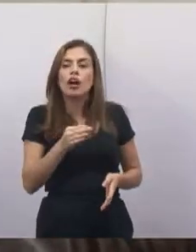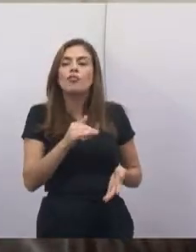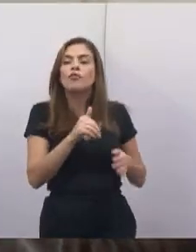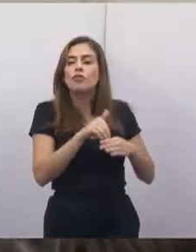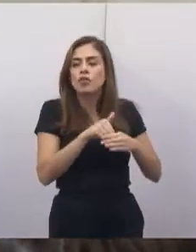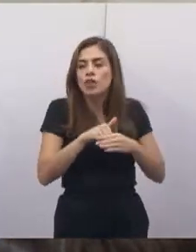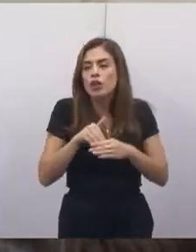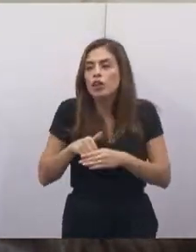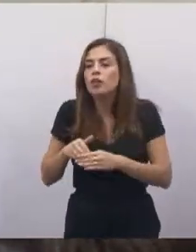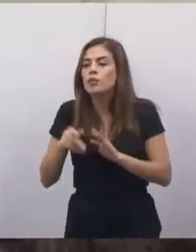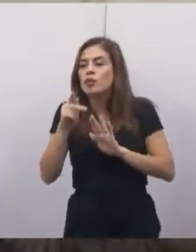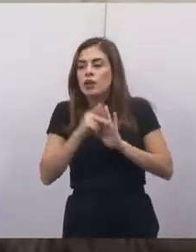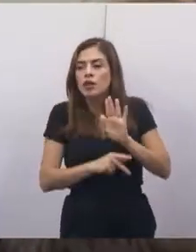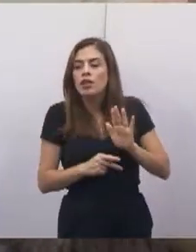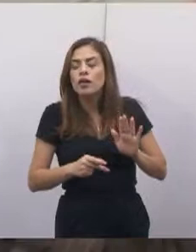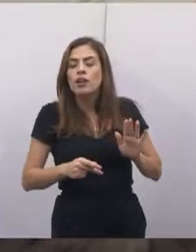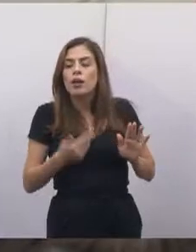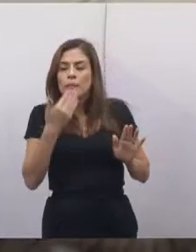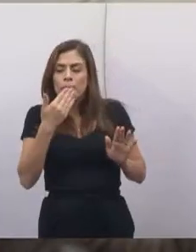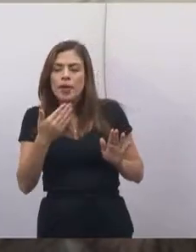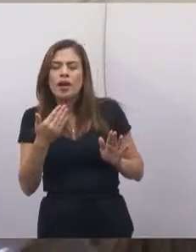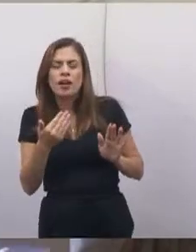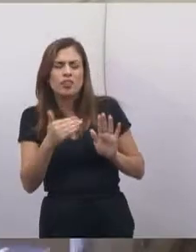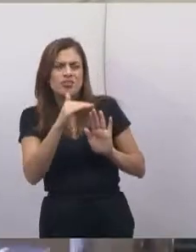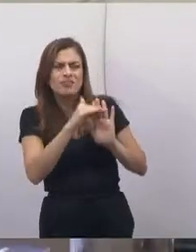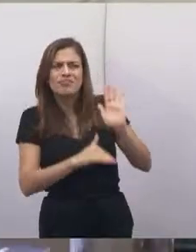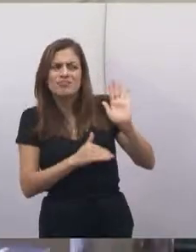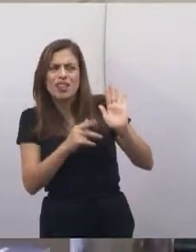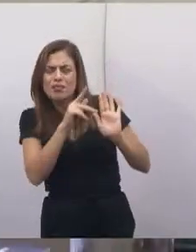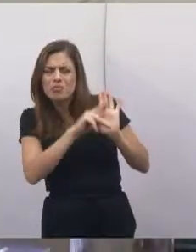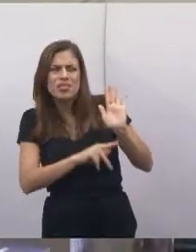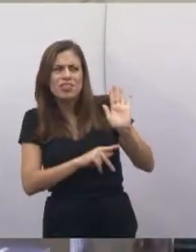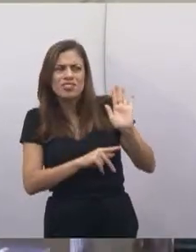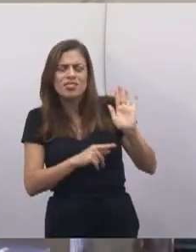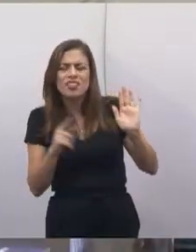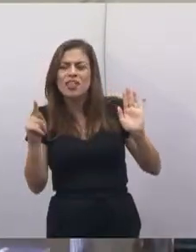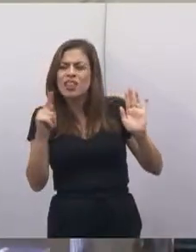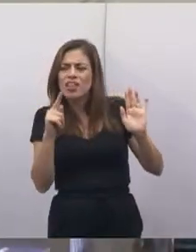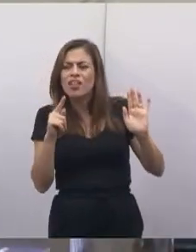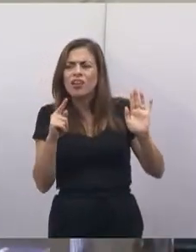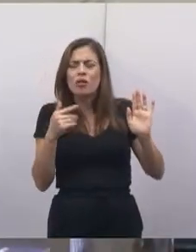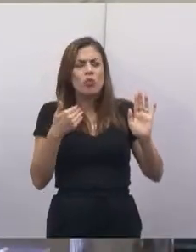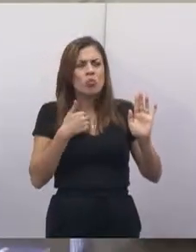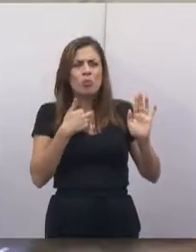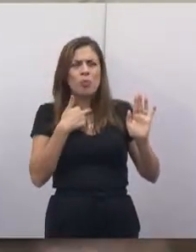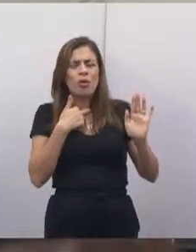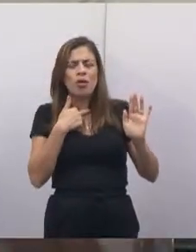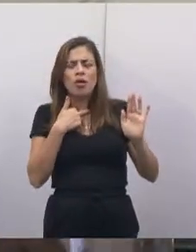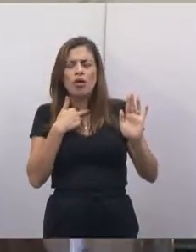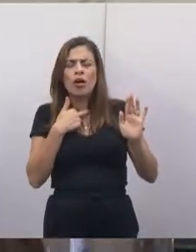que eu tirasse o projeto. Não posso tirar o projeto. Projeto, quem votou foi os vereadores. Os 13 vereadores